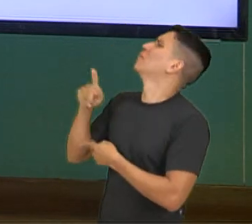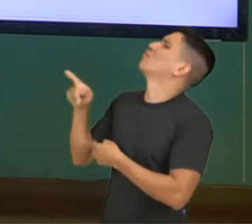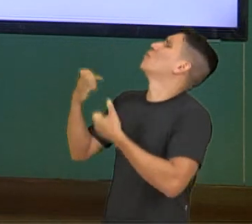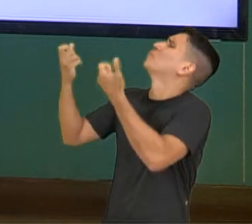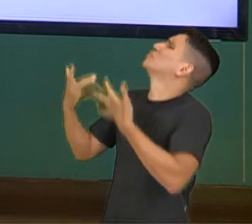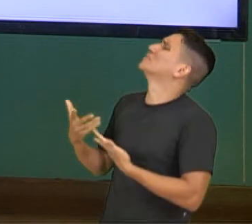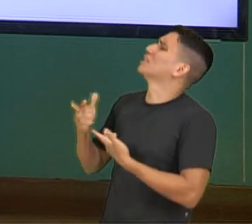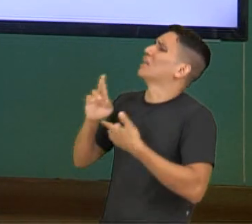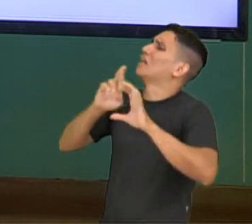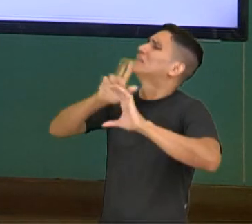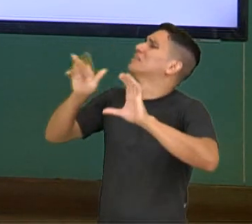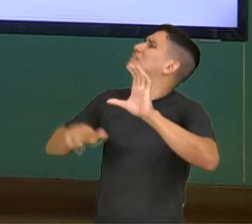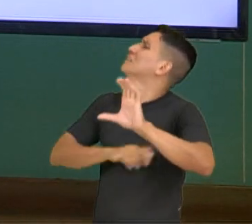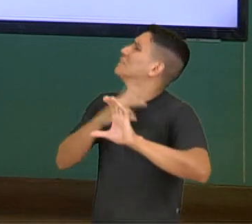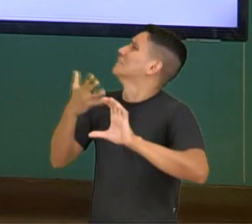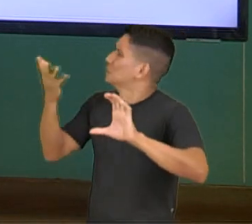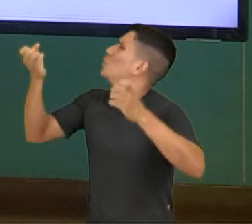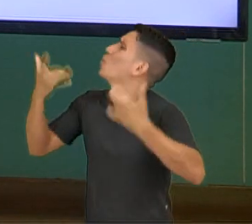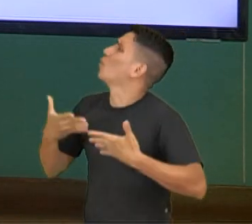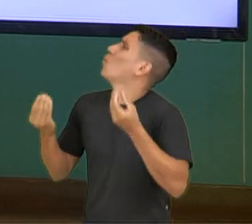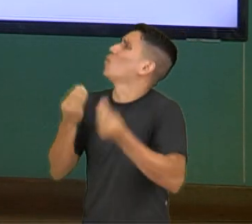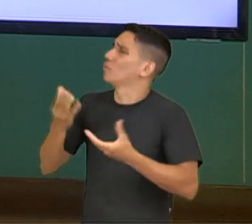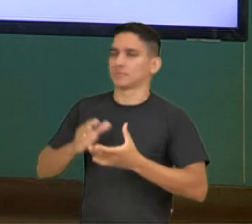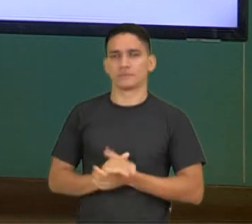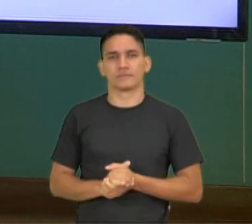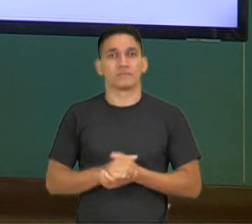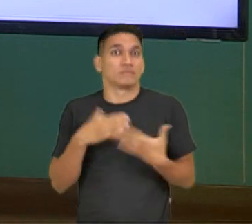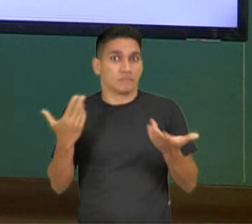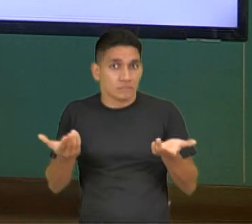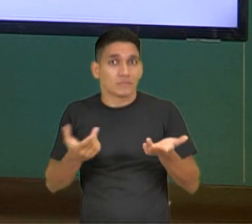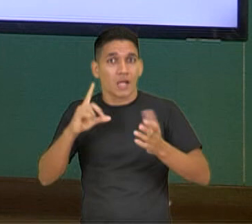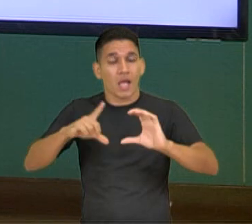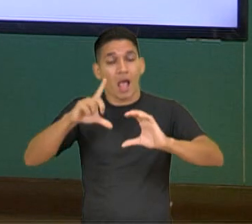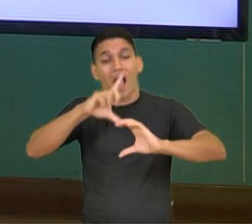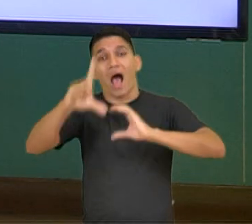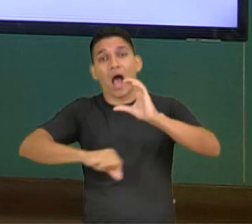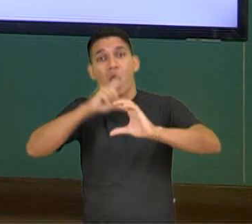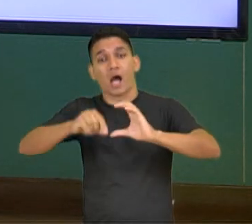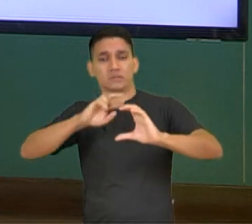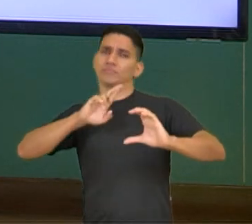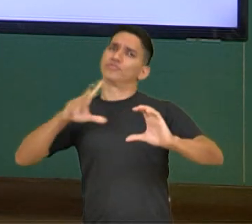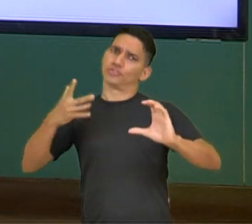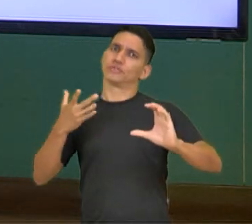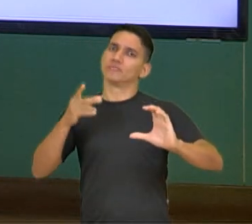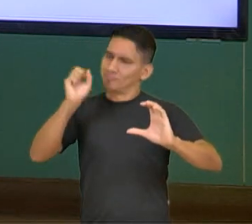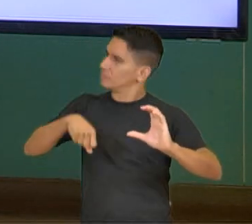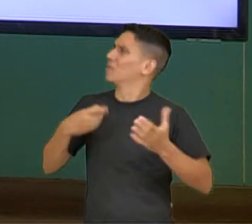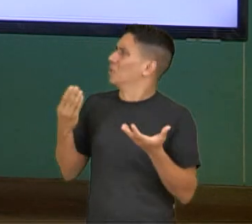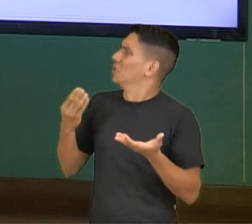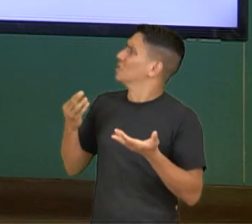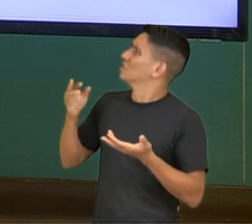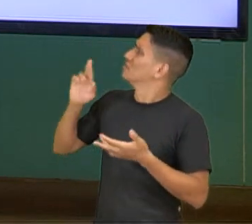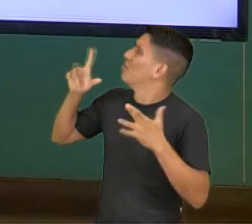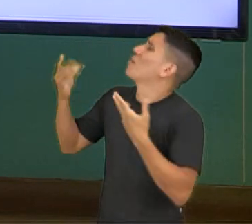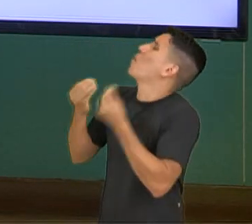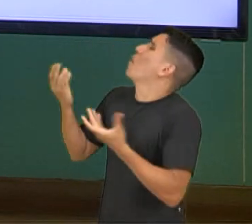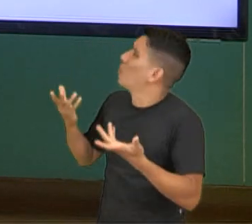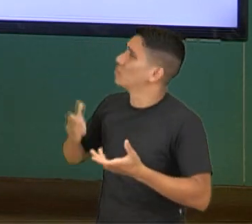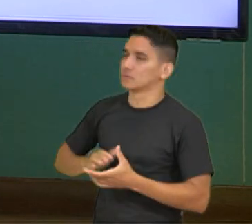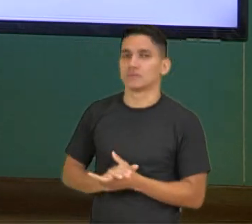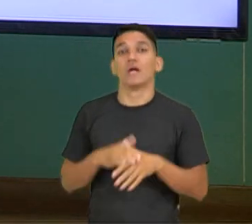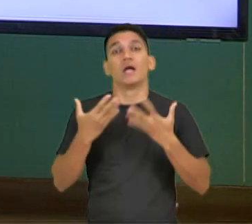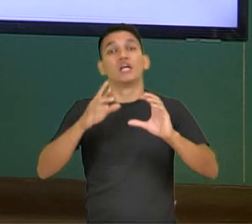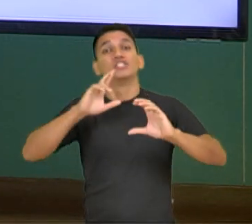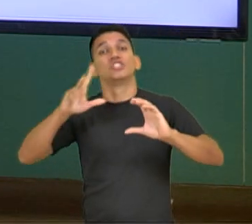um heteroátomo então, professor. Heteroátomo é um átomo diferente? Sim, mas diferente do que, professor?